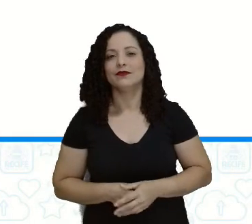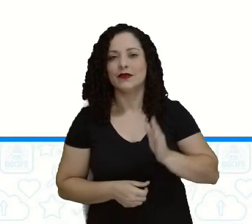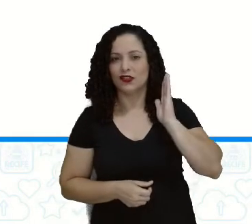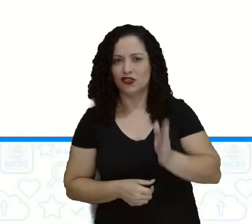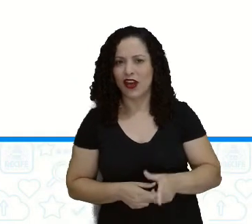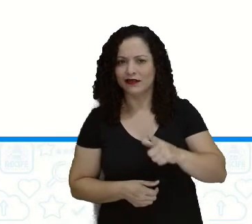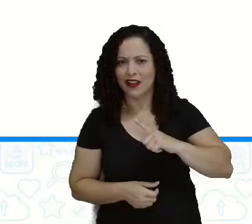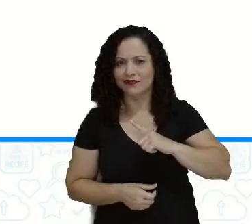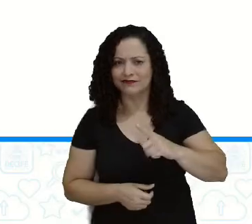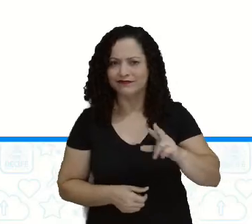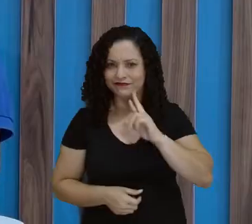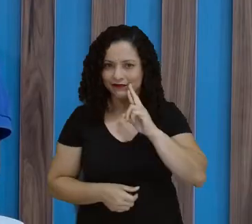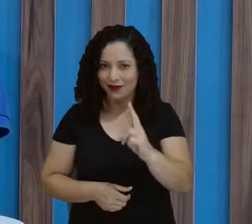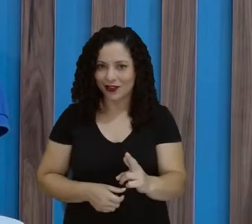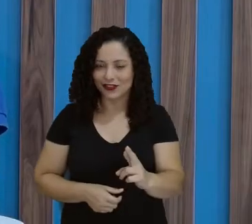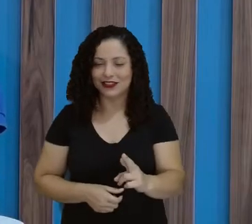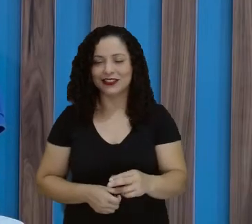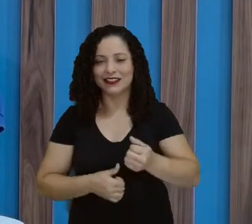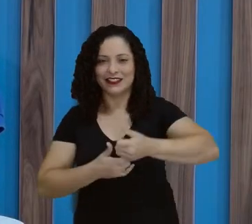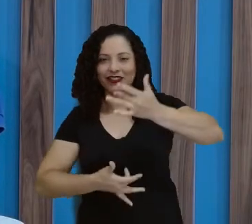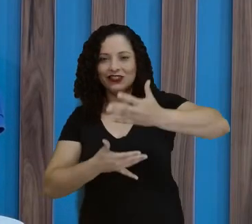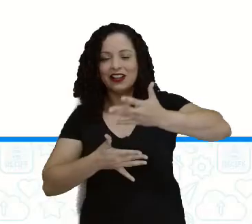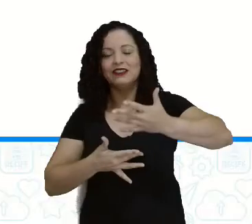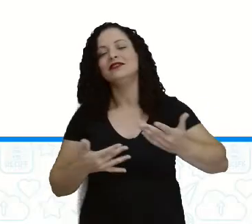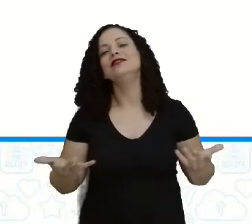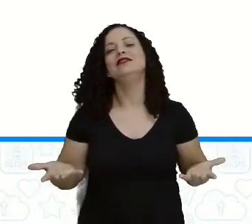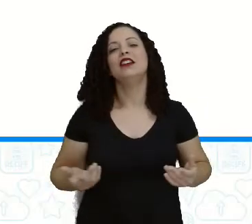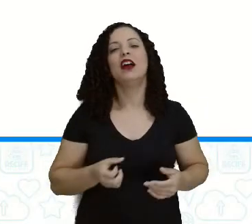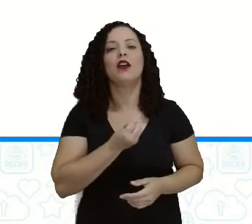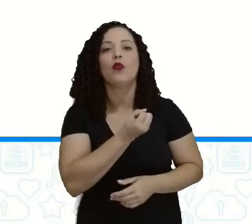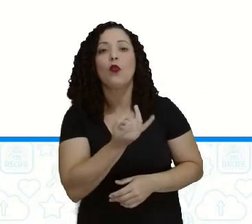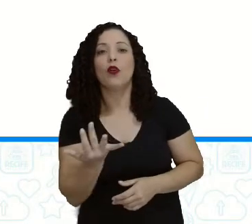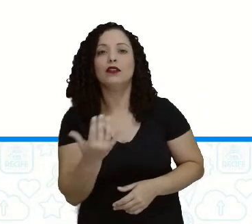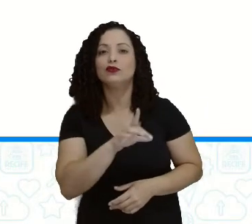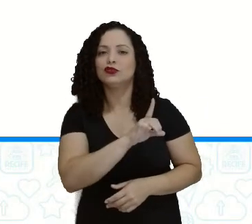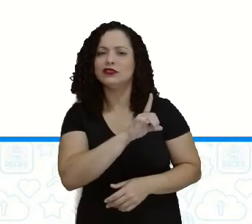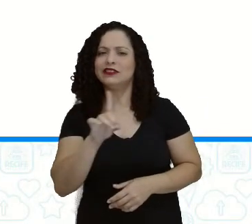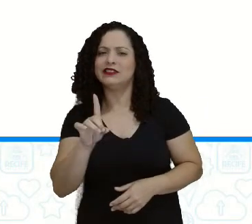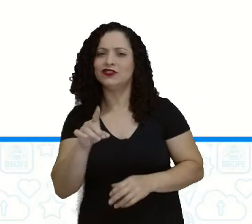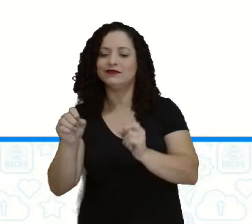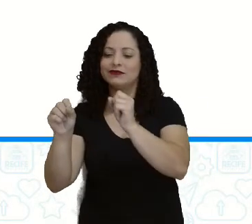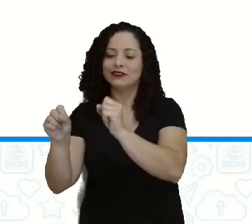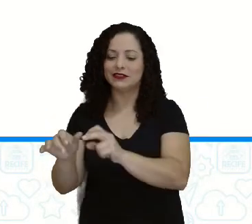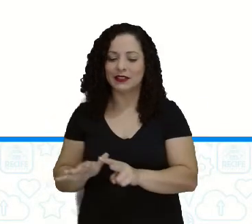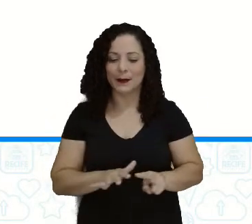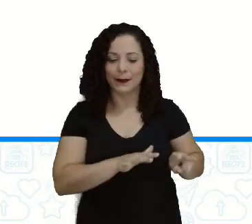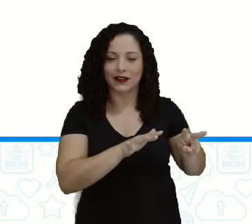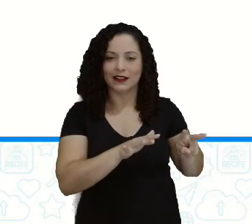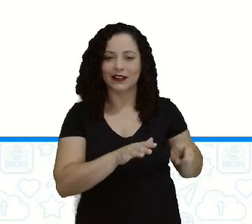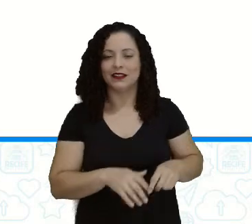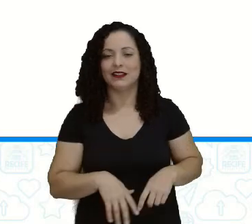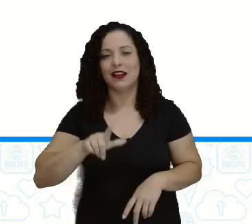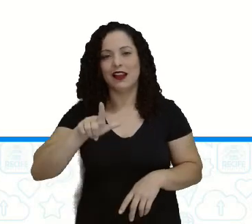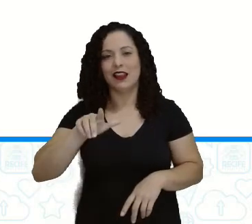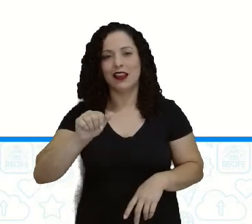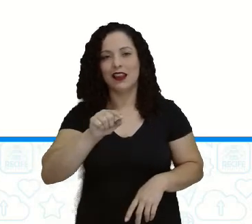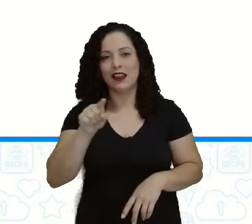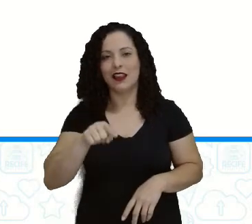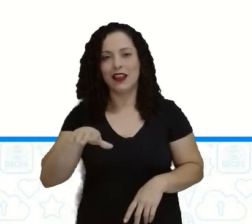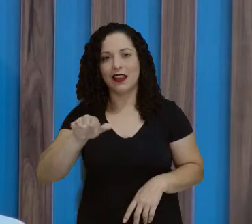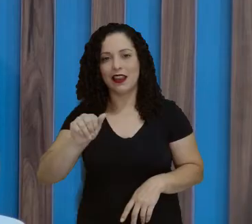disseram? Já disseram aí, professora Sandra, uma semana são quantos dias? Conta aí. Olha, foi o Lázaro e a Nuala.